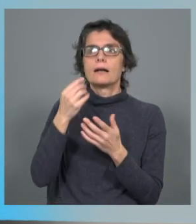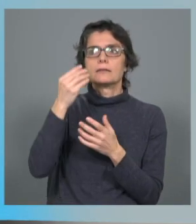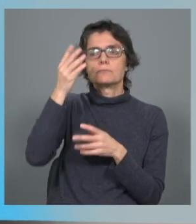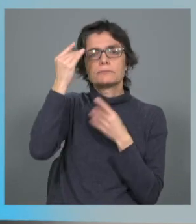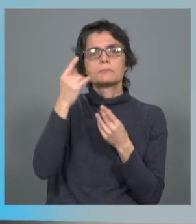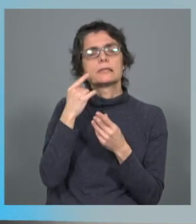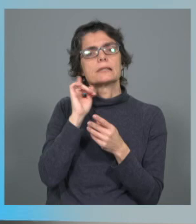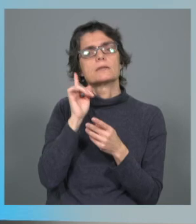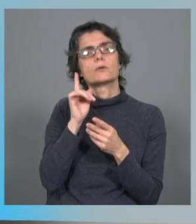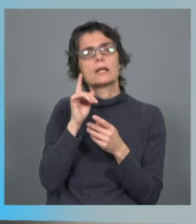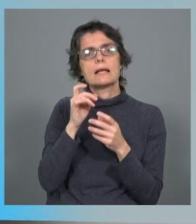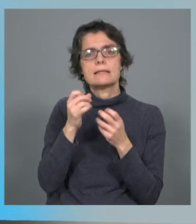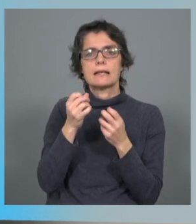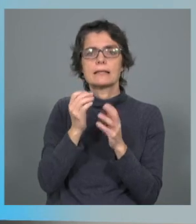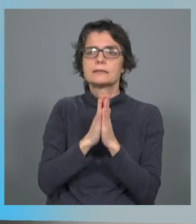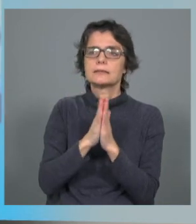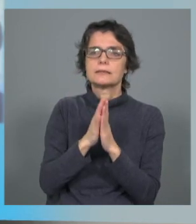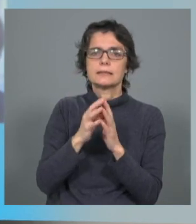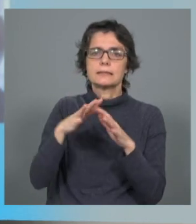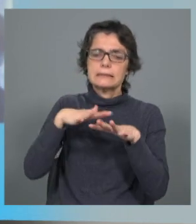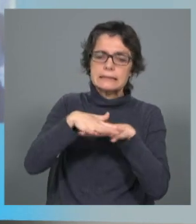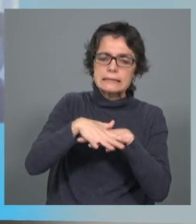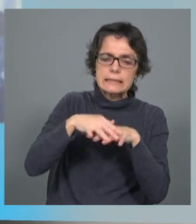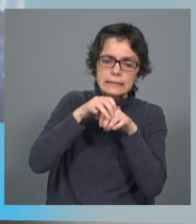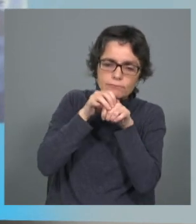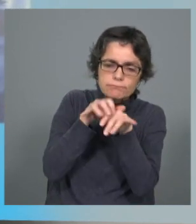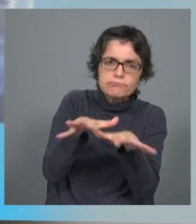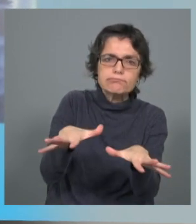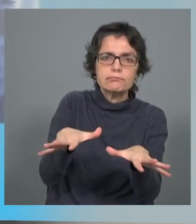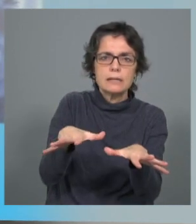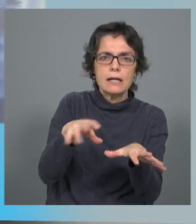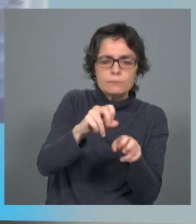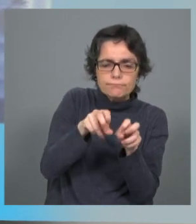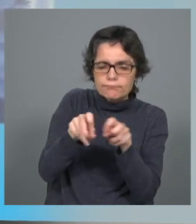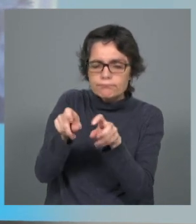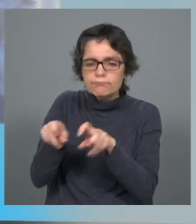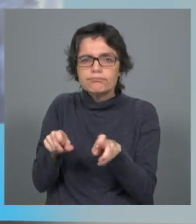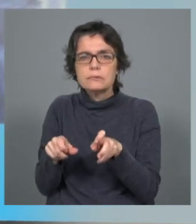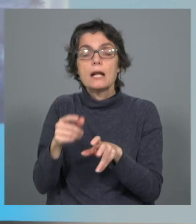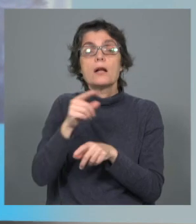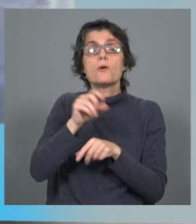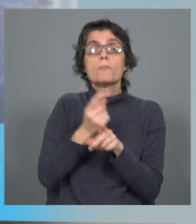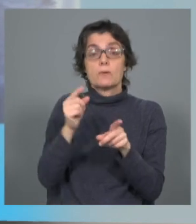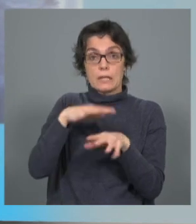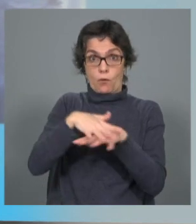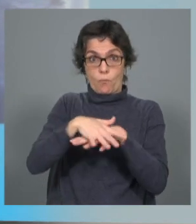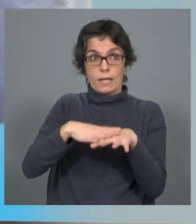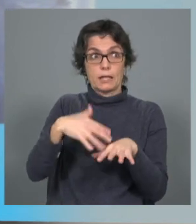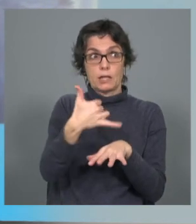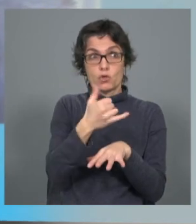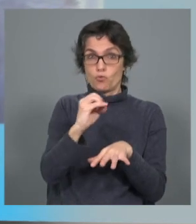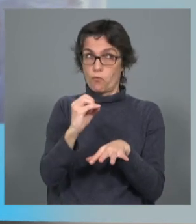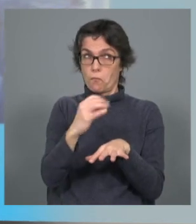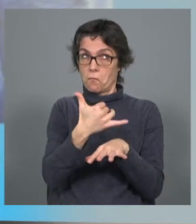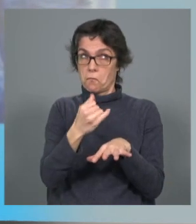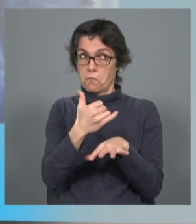a Igreja e a Caritas, que é uma rede composta em Portugal por 20 Caritas diocesanas, em bom rigor 21,